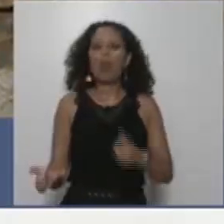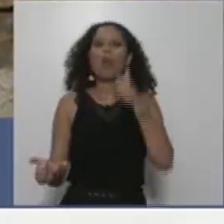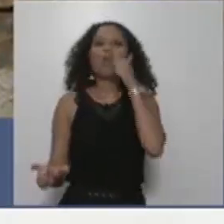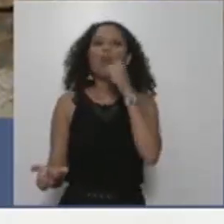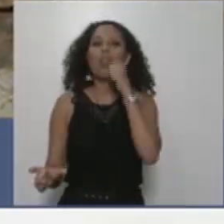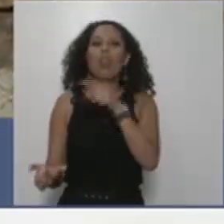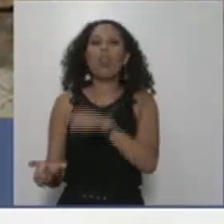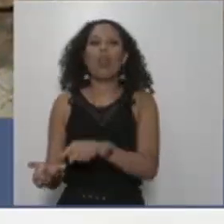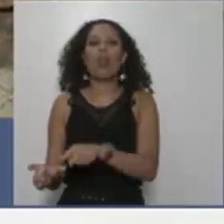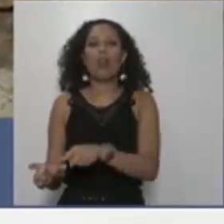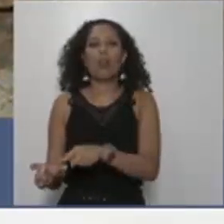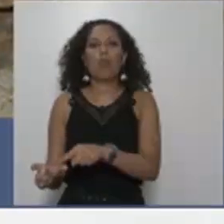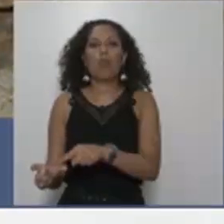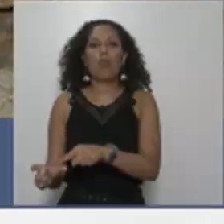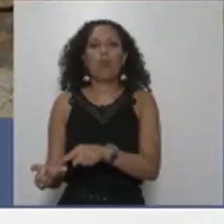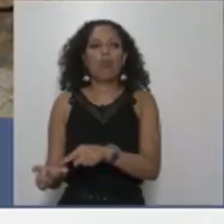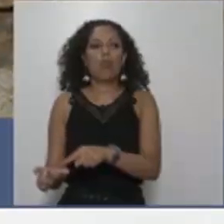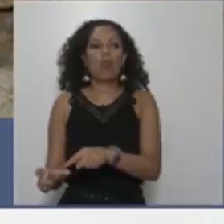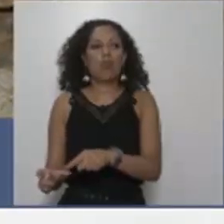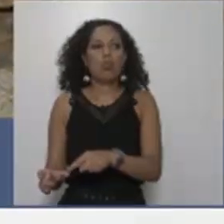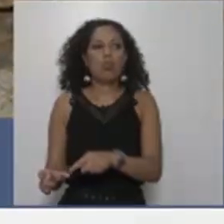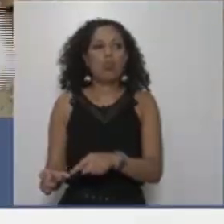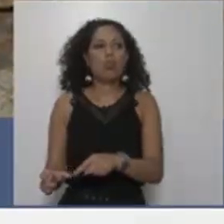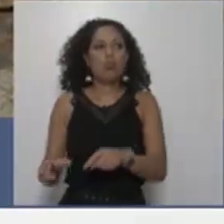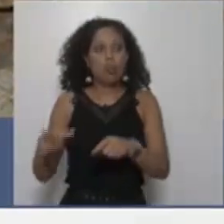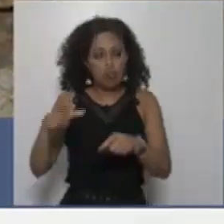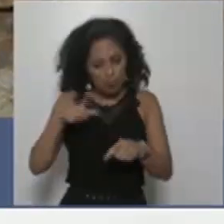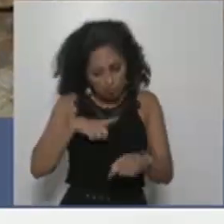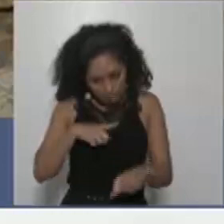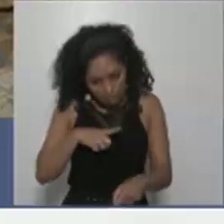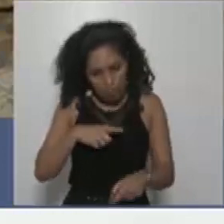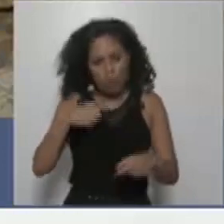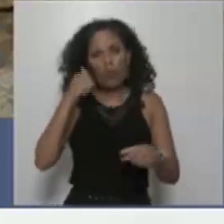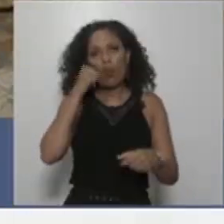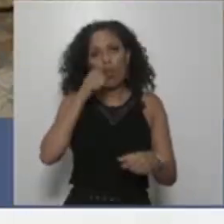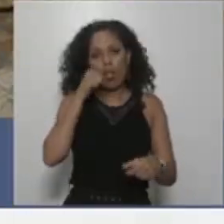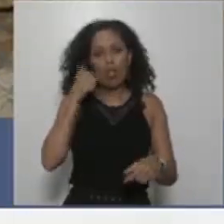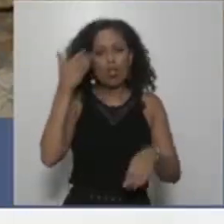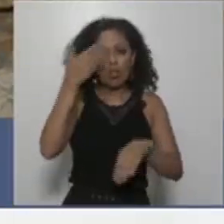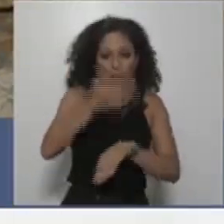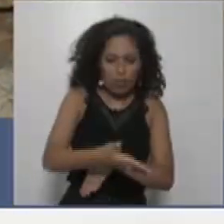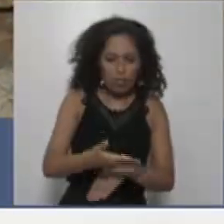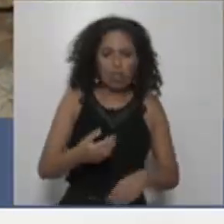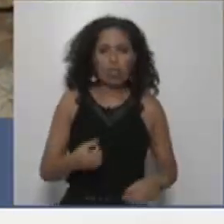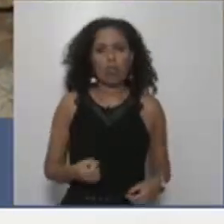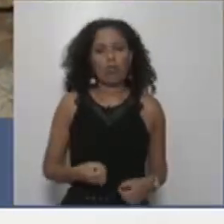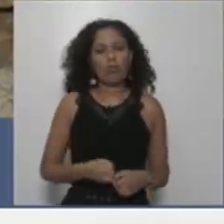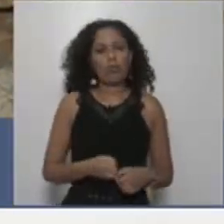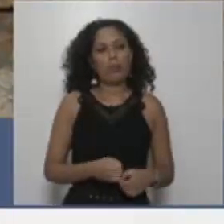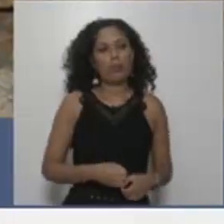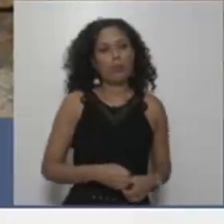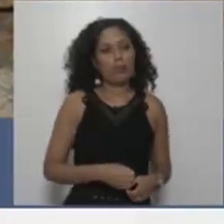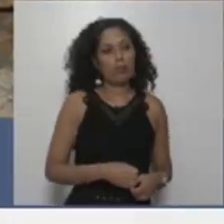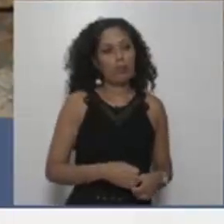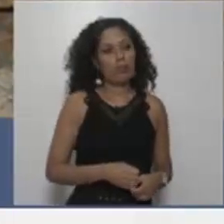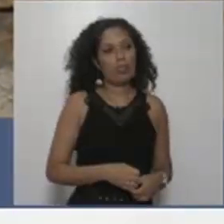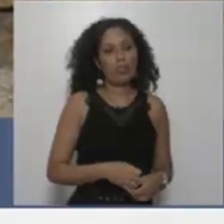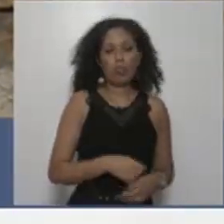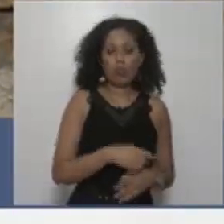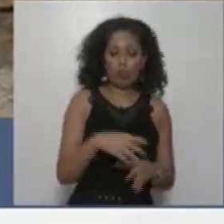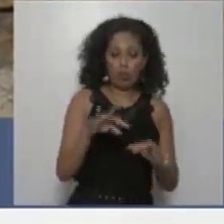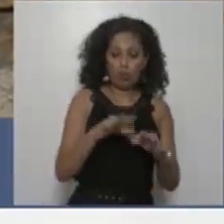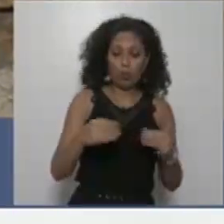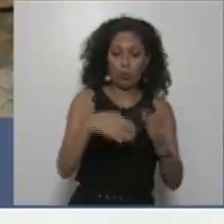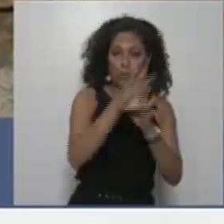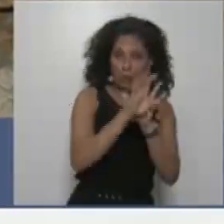é uma presença sine qua non, tem que ter mulher para entrar dentro do vagão das mulheres. Então, as emendas